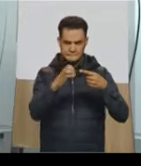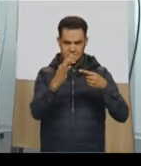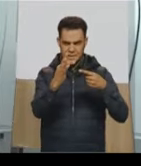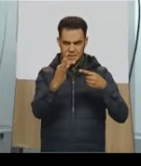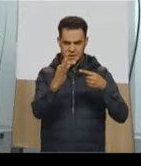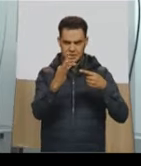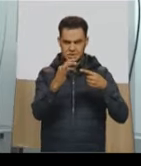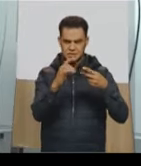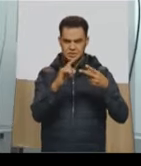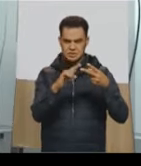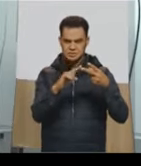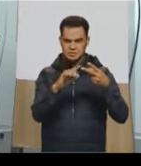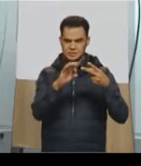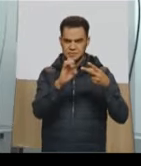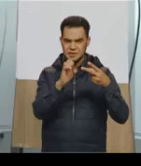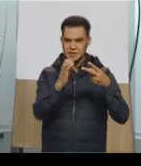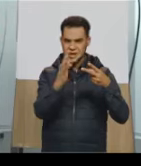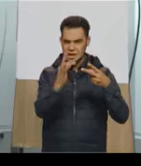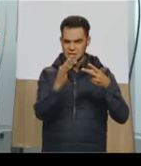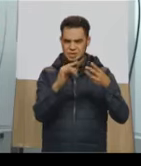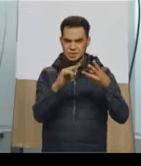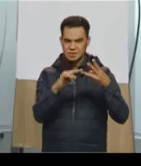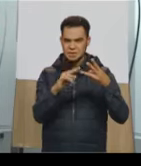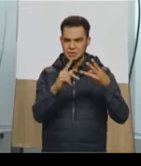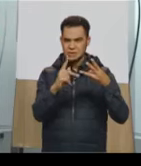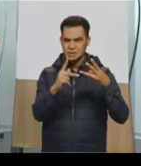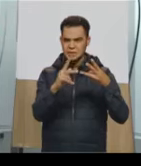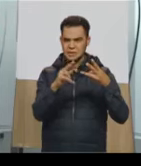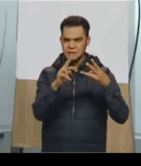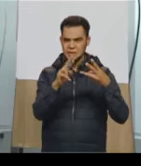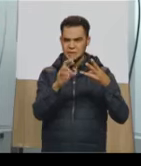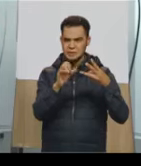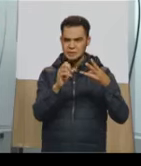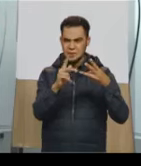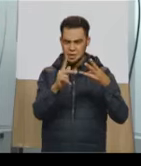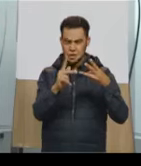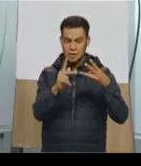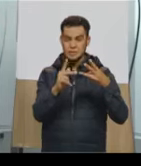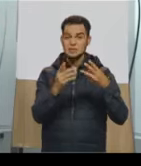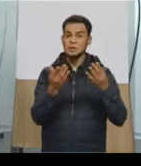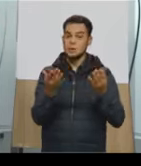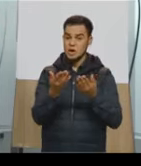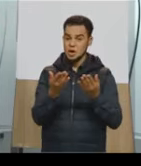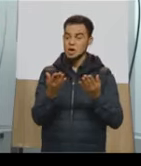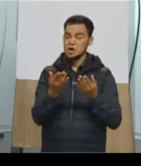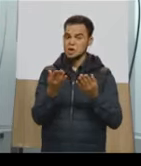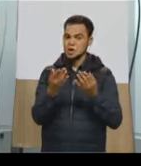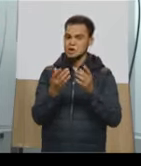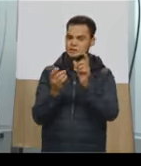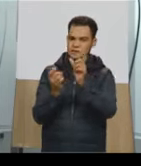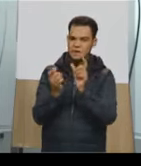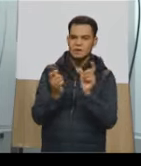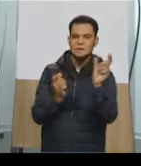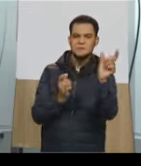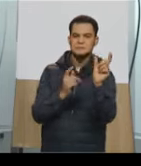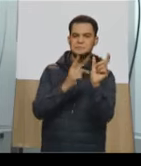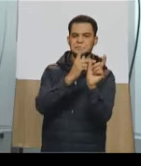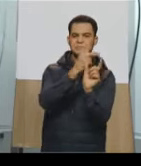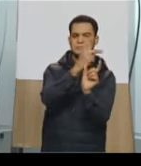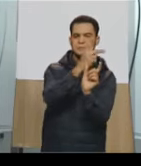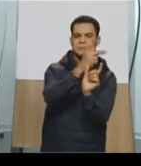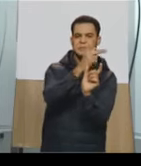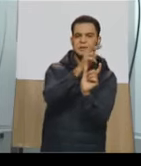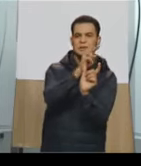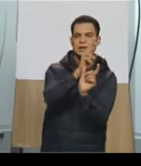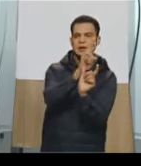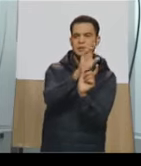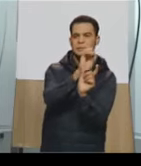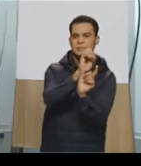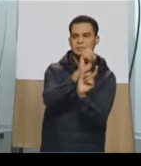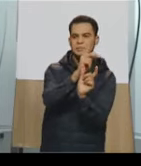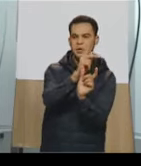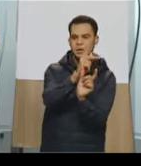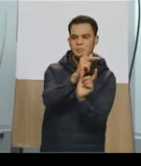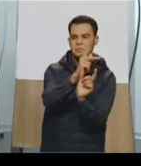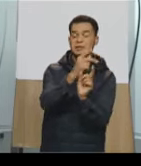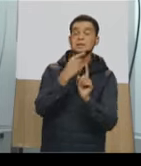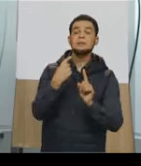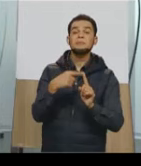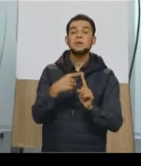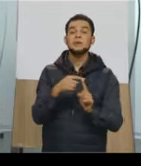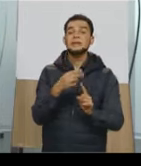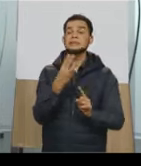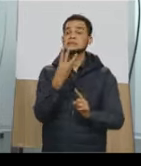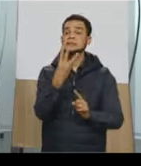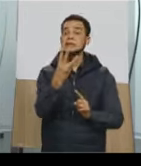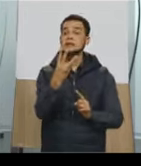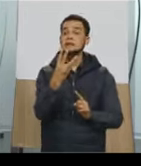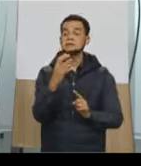et, prop. Então, agora o meu prefixo é o prop. Por quê? Porque eu estou me referindo a 3